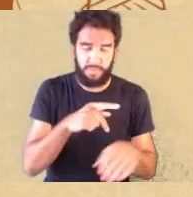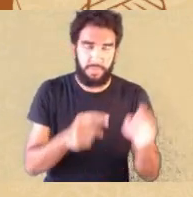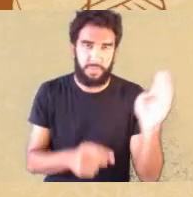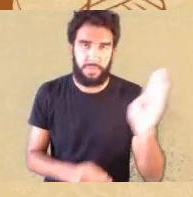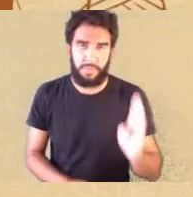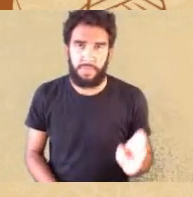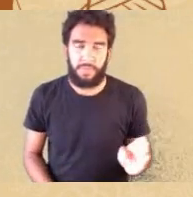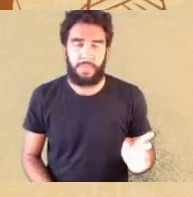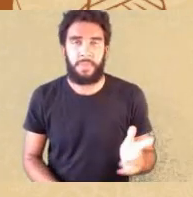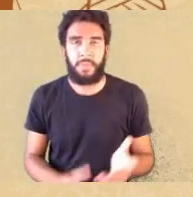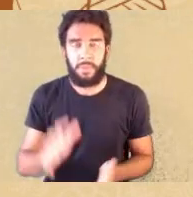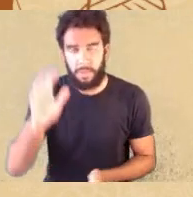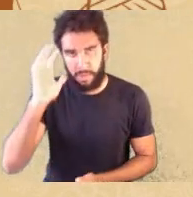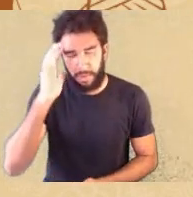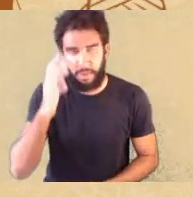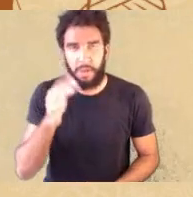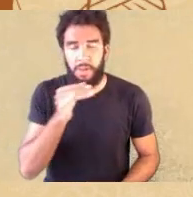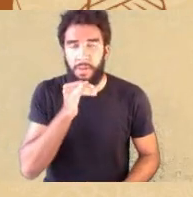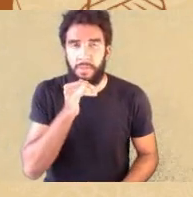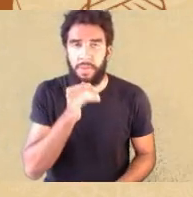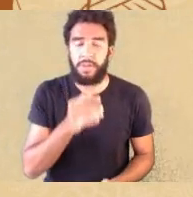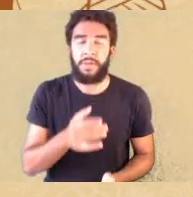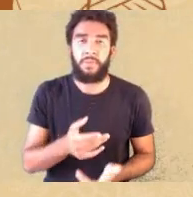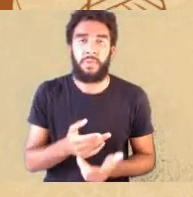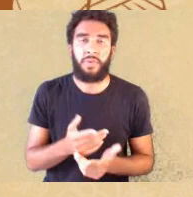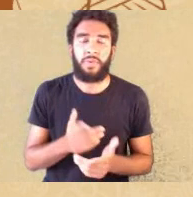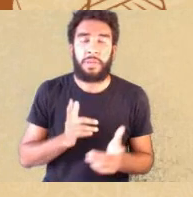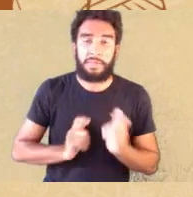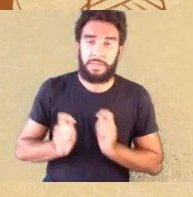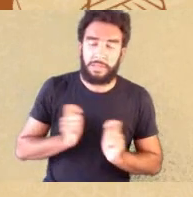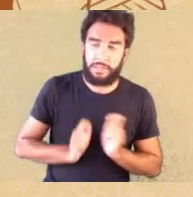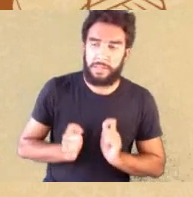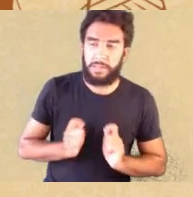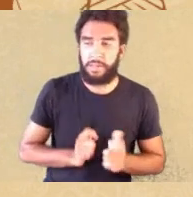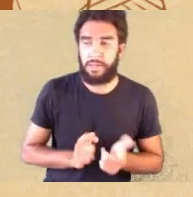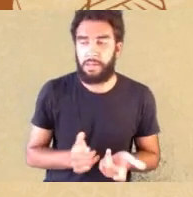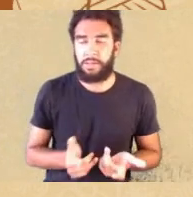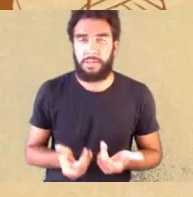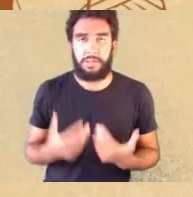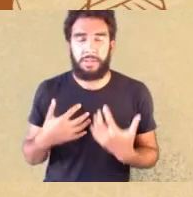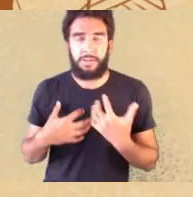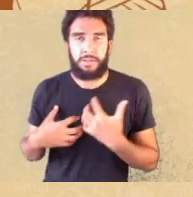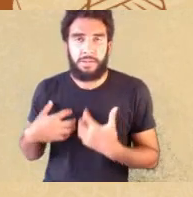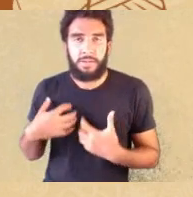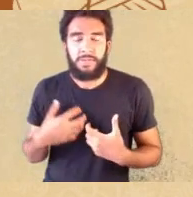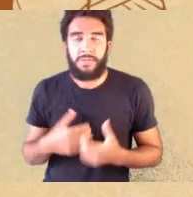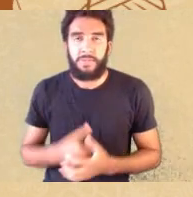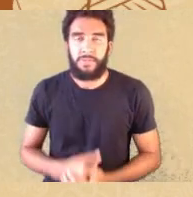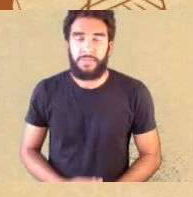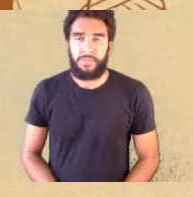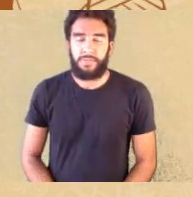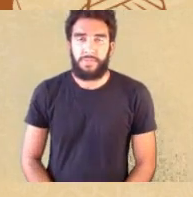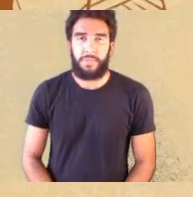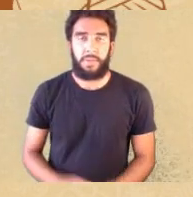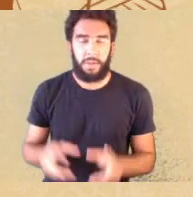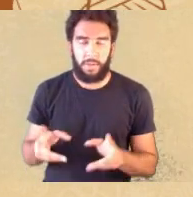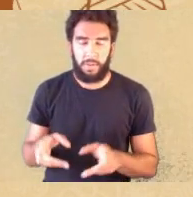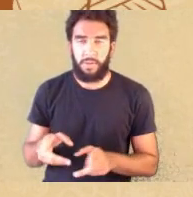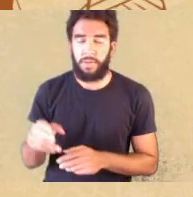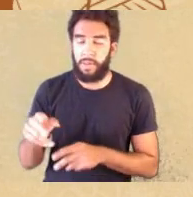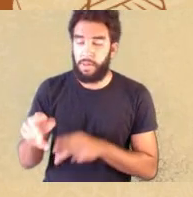principalmente de ansiedade, que vai conduzir também com os dados da OMS sobre a ansiedade no Brasil, muito alta a população em geral,